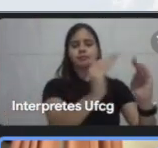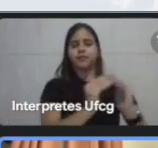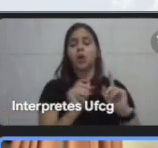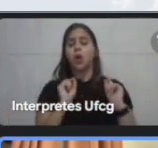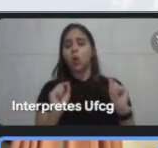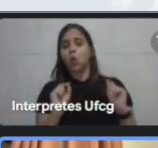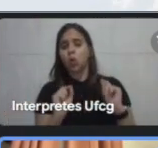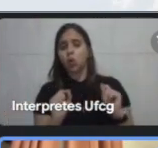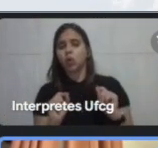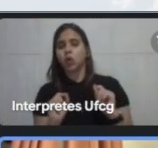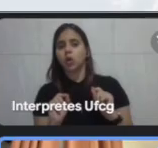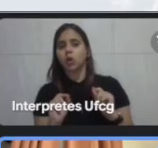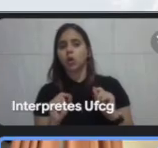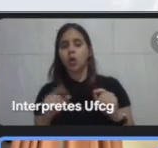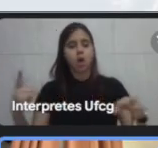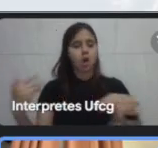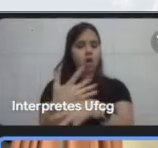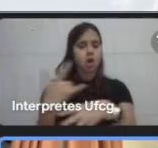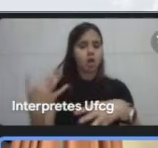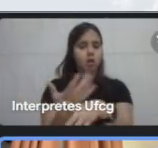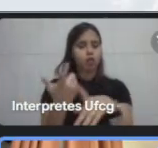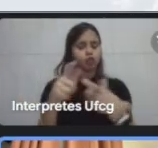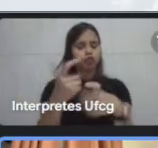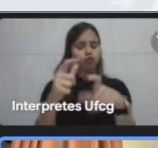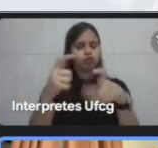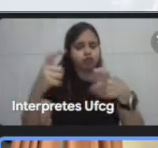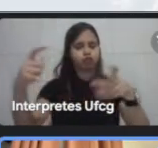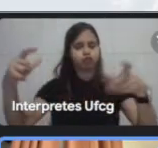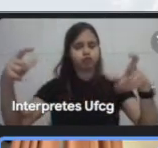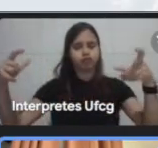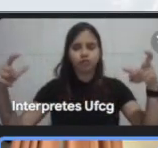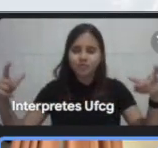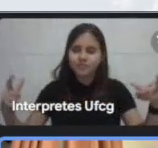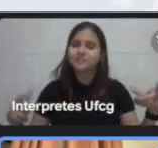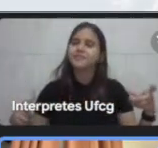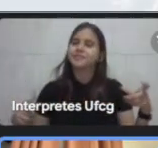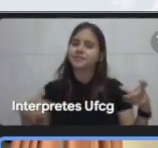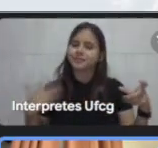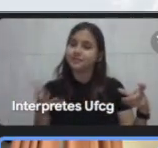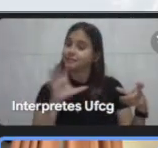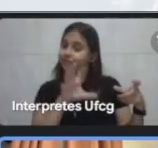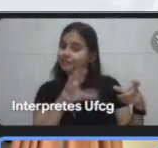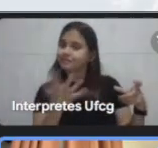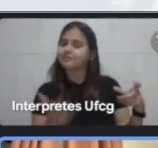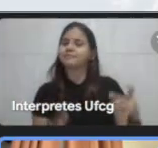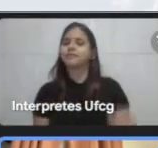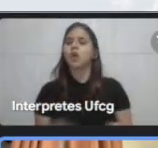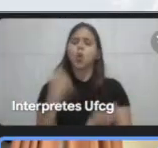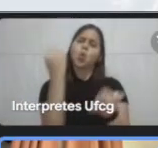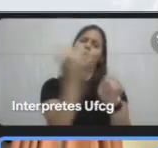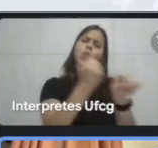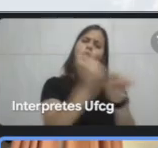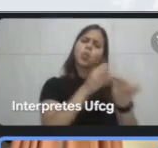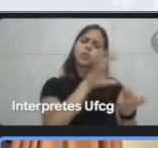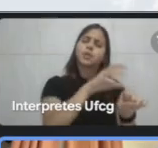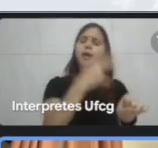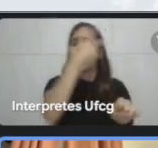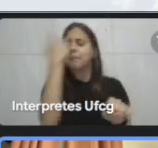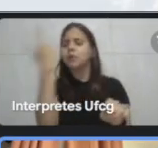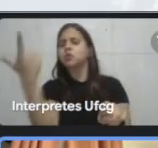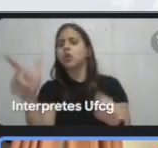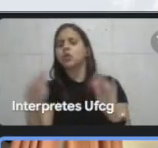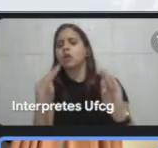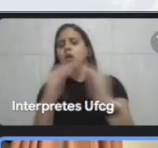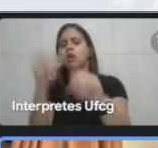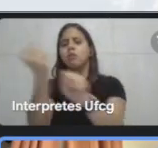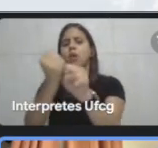cascata com que a urbanização e a mancha urbana ela vá crescendo. Então, é justamente isso. Eu vou construindo aqui, constrói do meu lado, então a gente vai